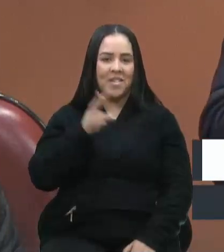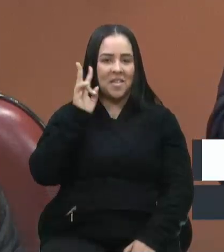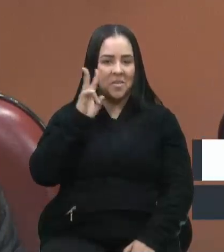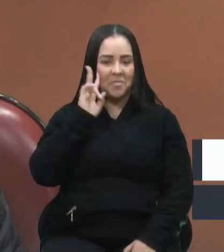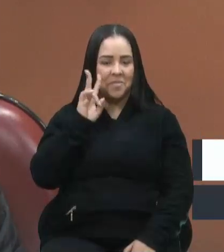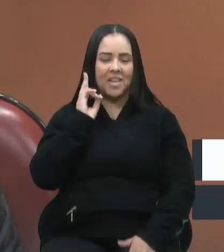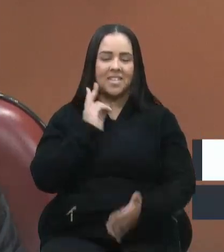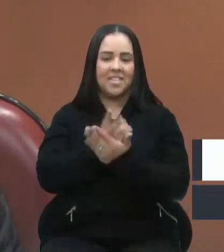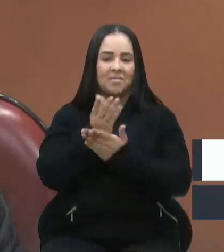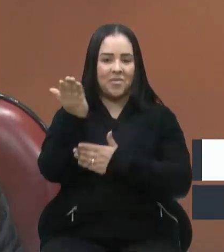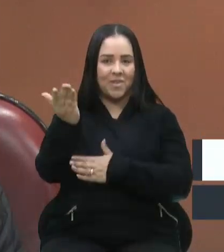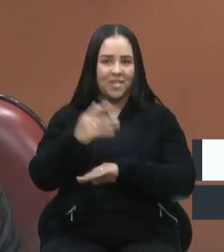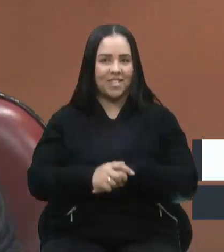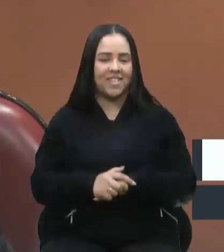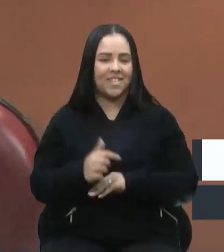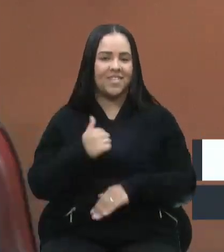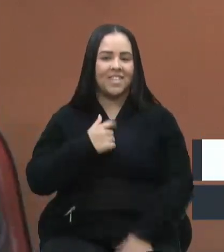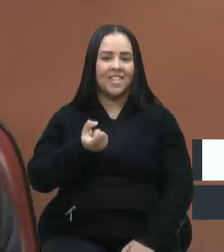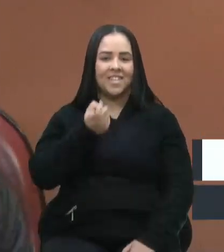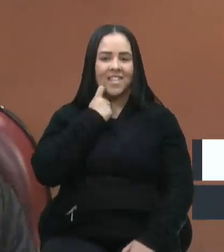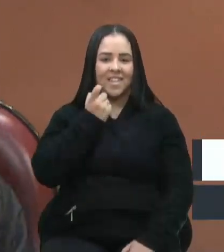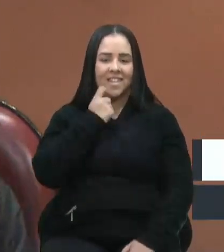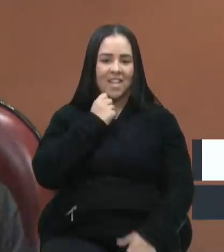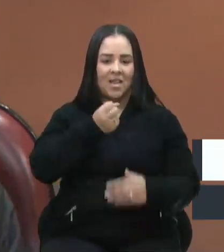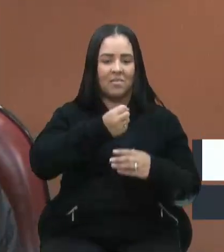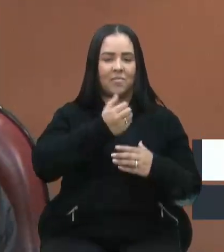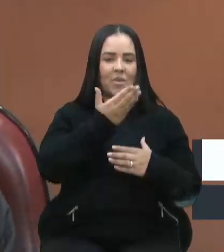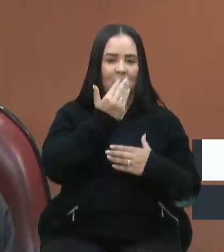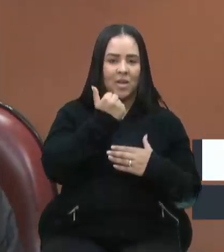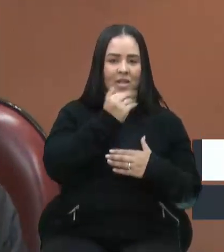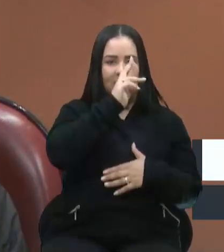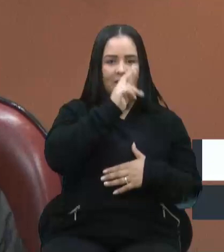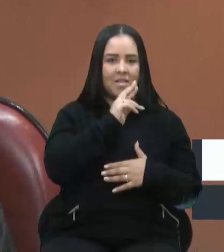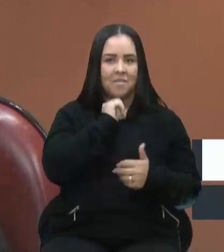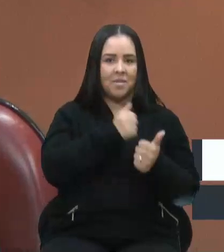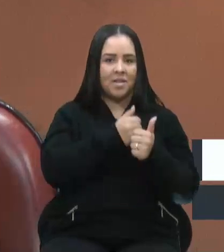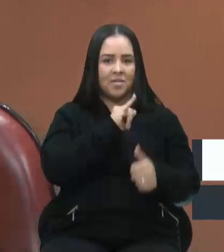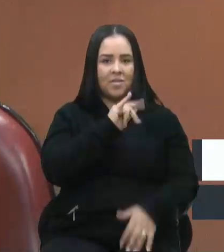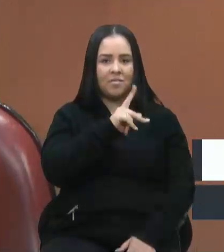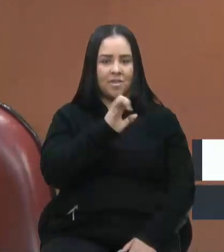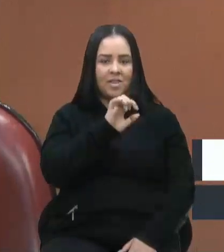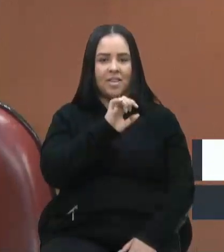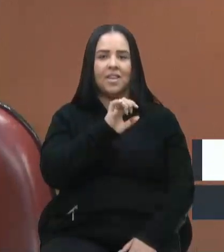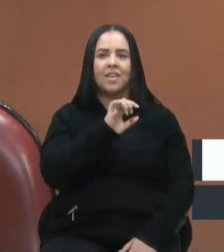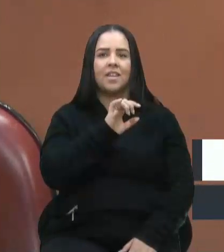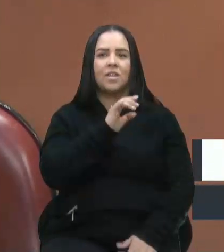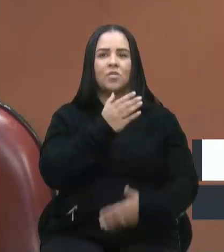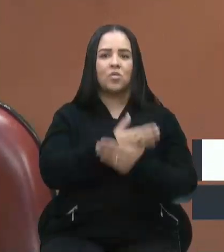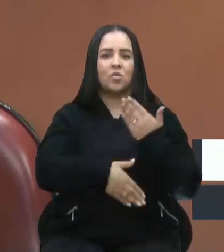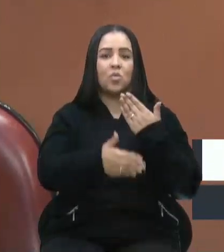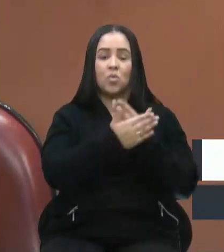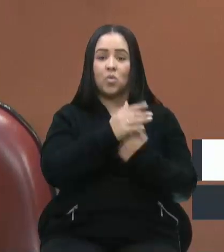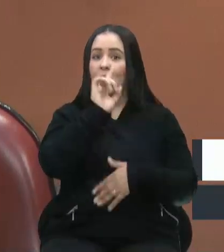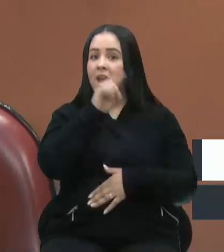momento. Tava eu, sexta-feira, almoçando num posto de gasolina, perto da IP, e todo o pátio era de